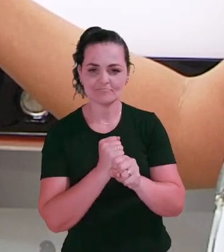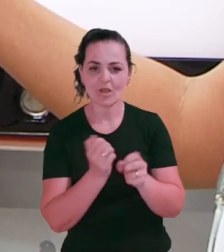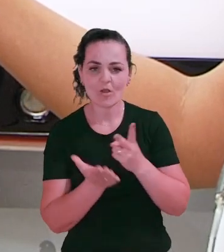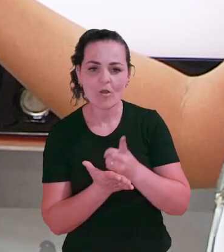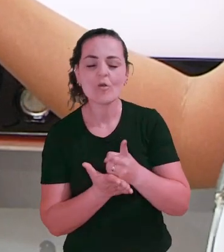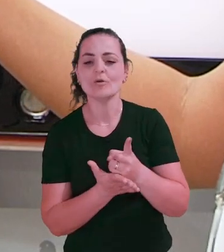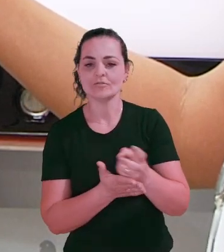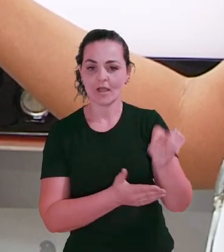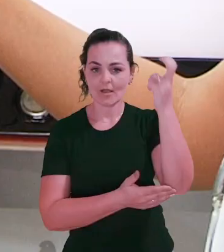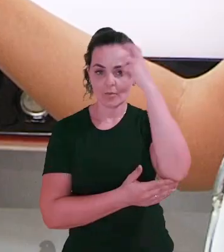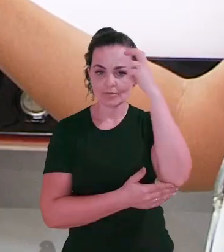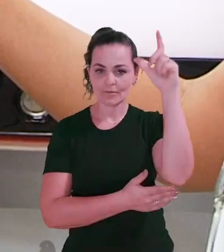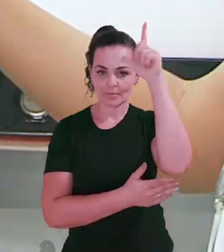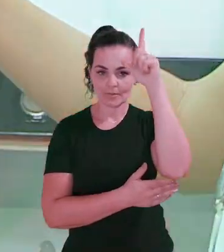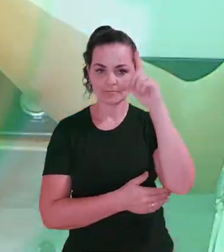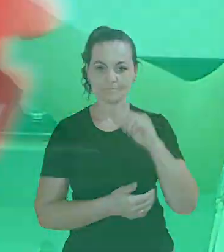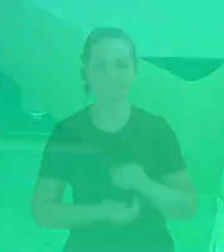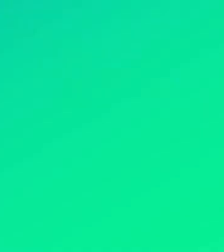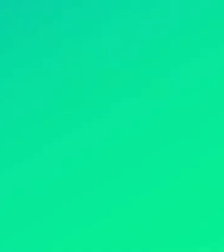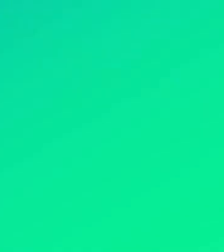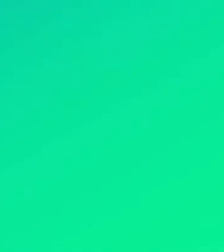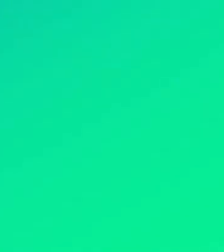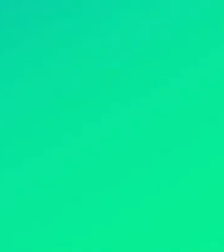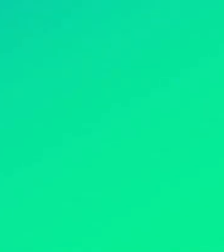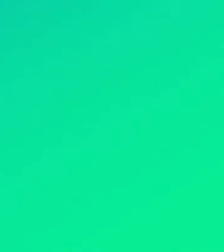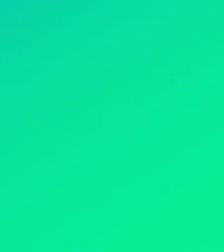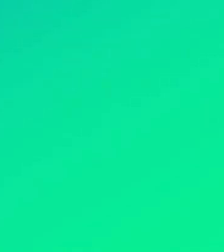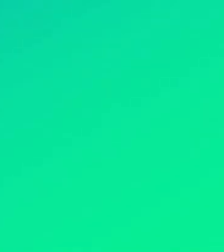45 anos dedicados à cultura alemã